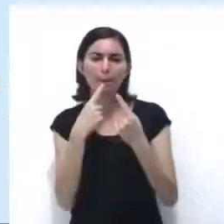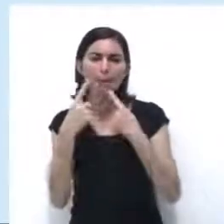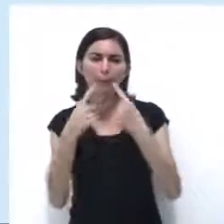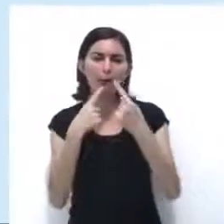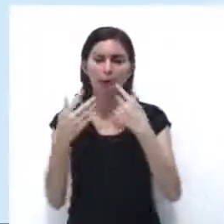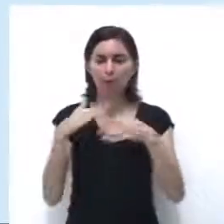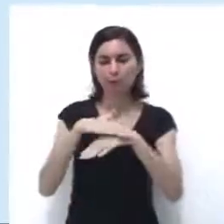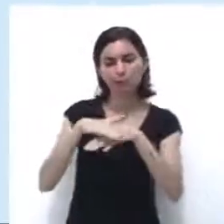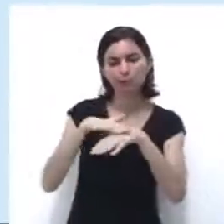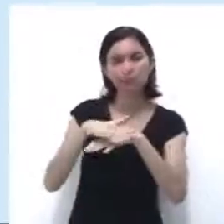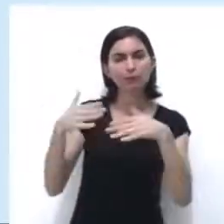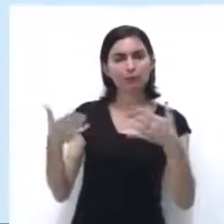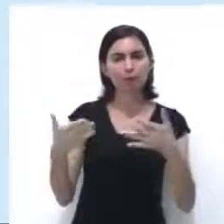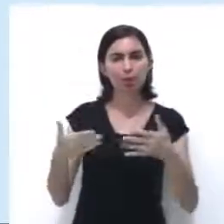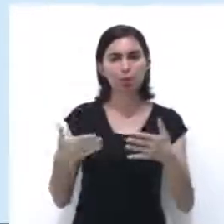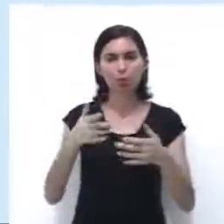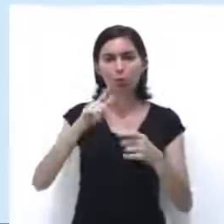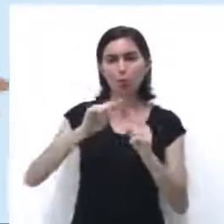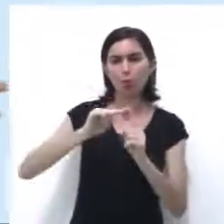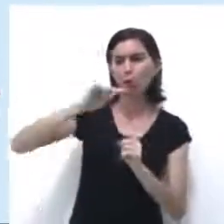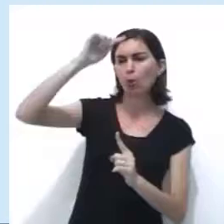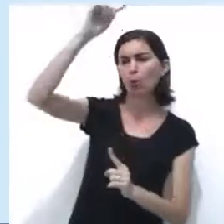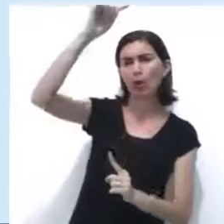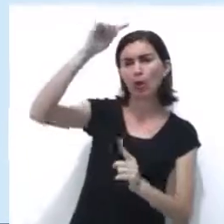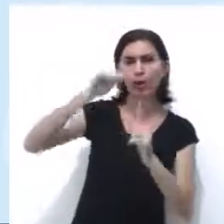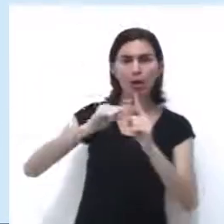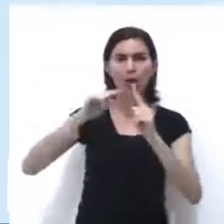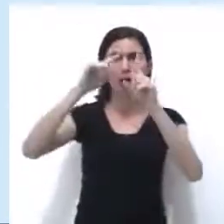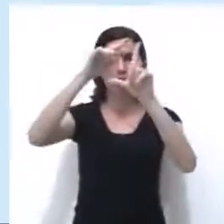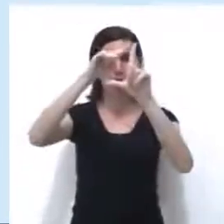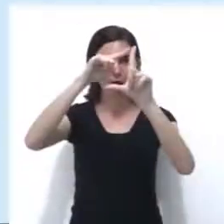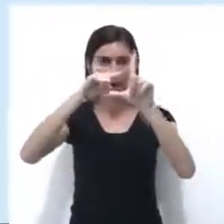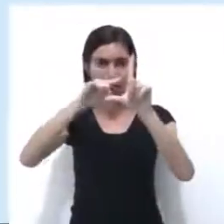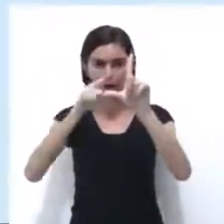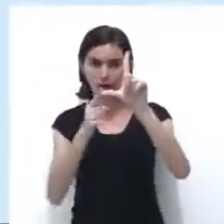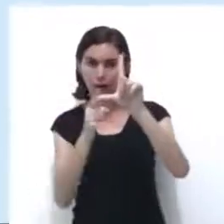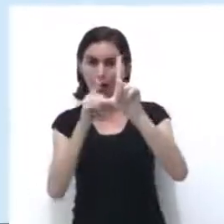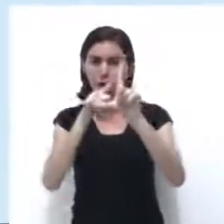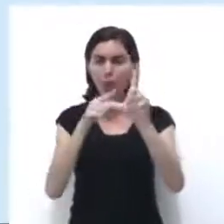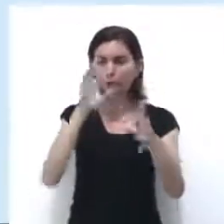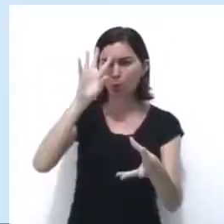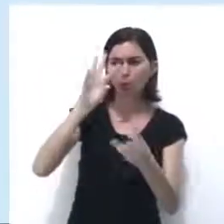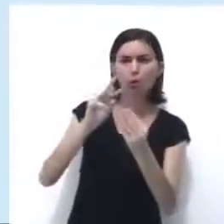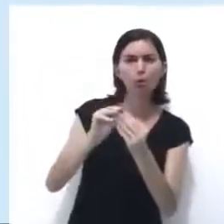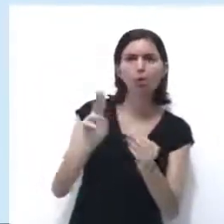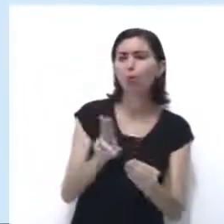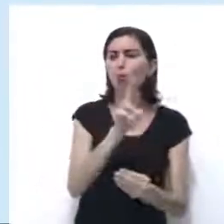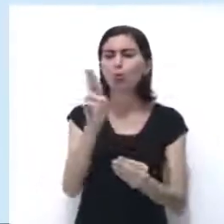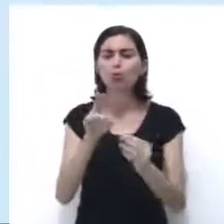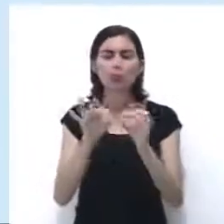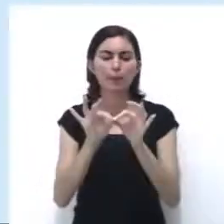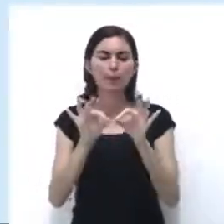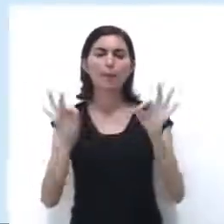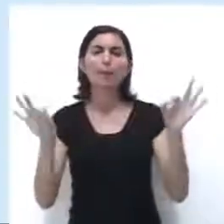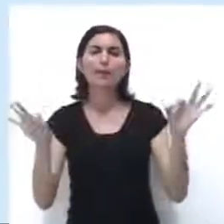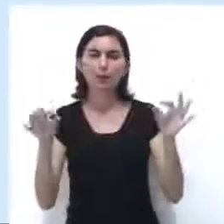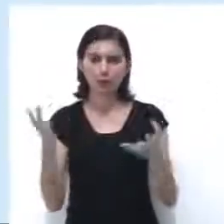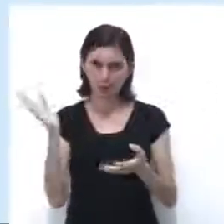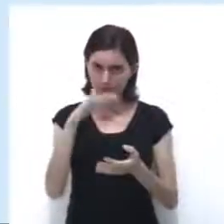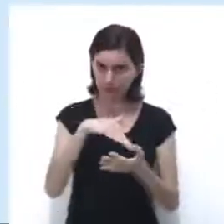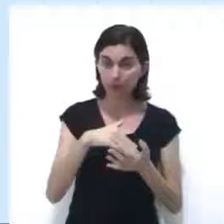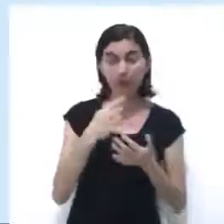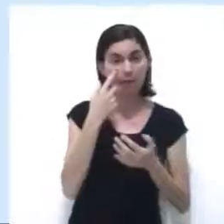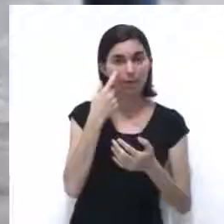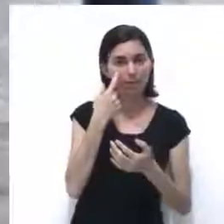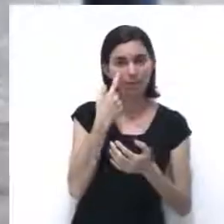bater um papo aqui sobre grandezas e medidas, ângulos, noções, usos e medidas. Vamos